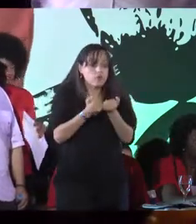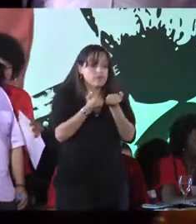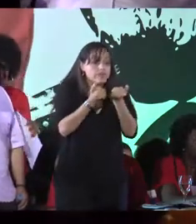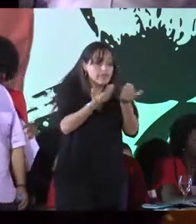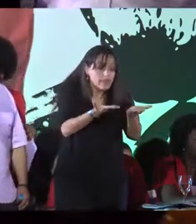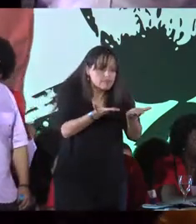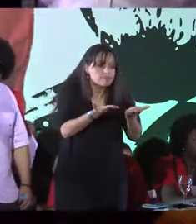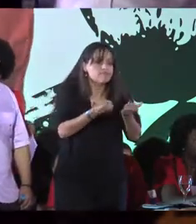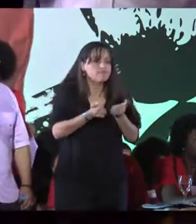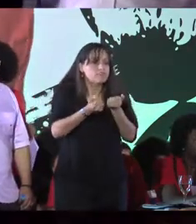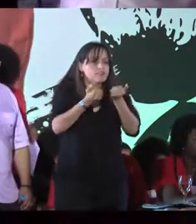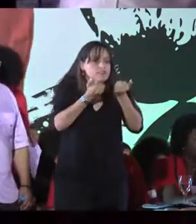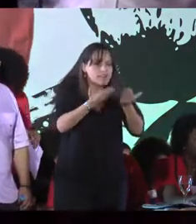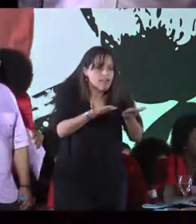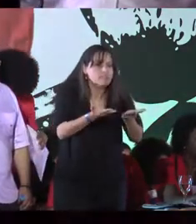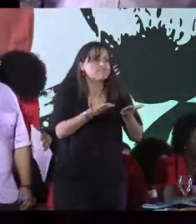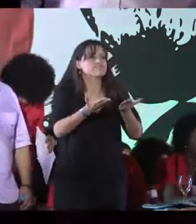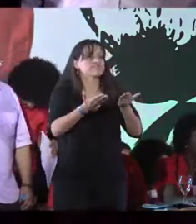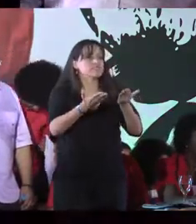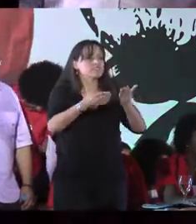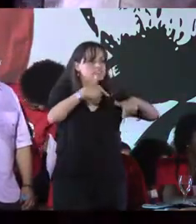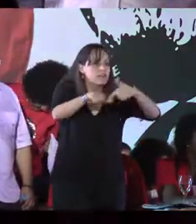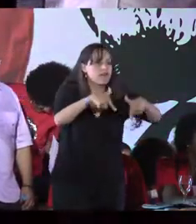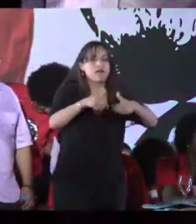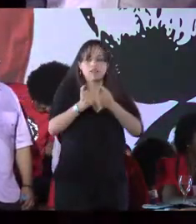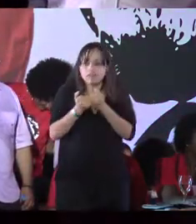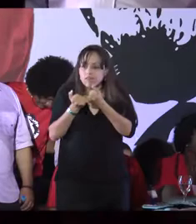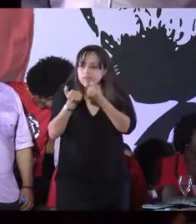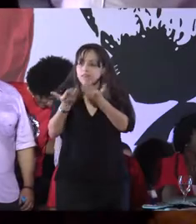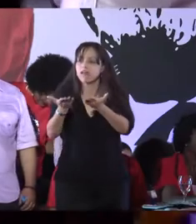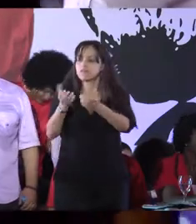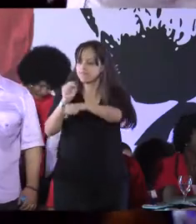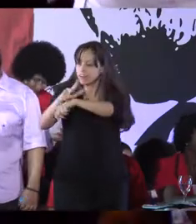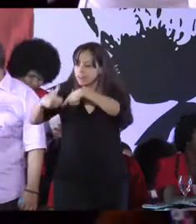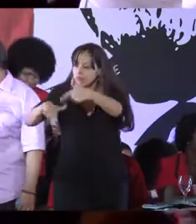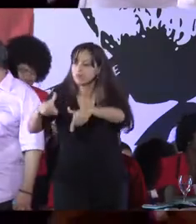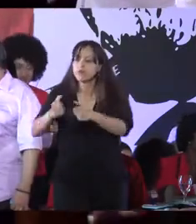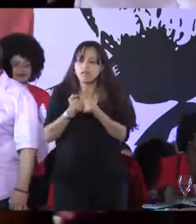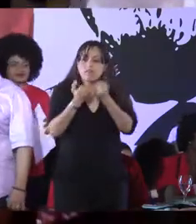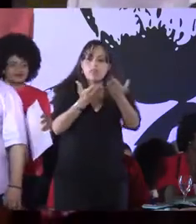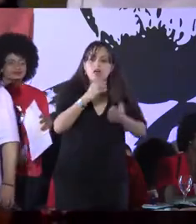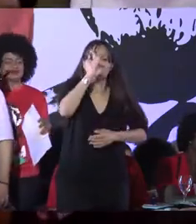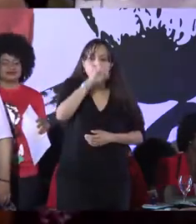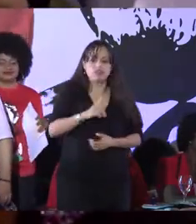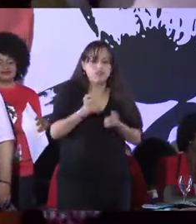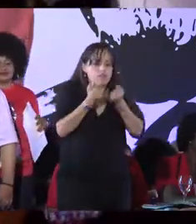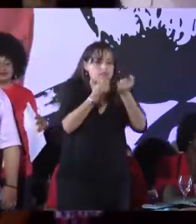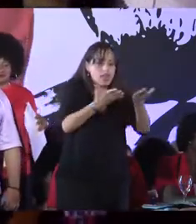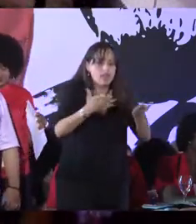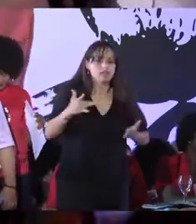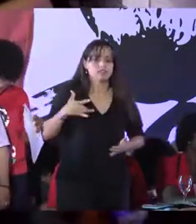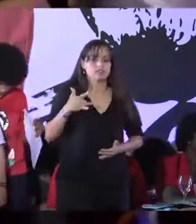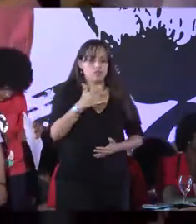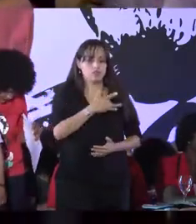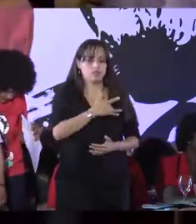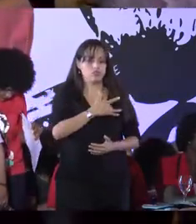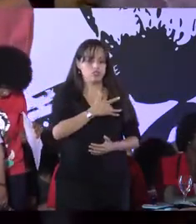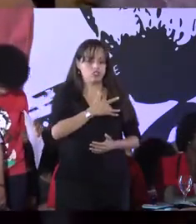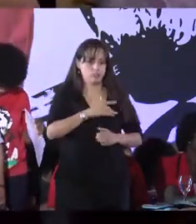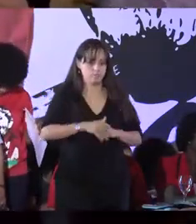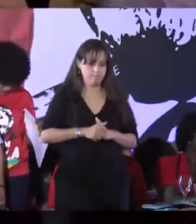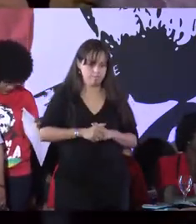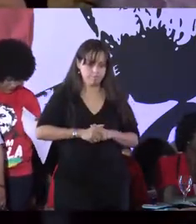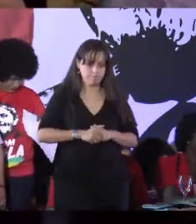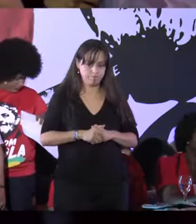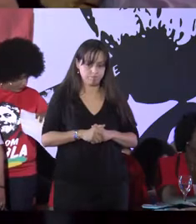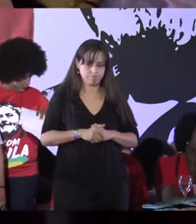na segurança pública, mas mantendo as garantias constitucionais e não provocando intervenções malandras